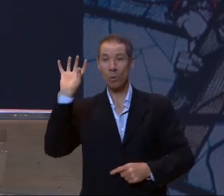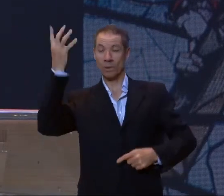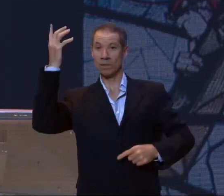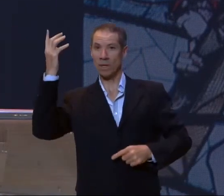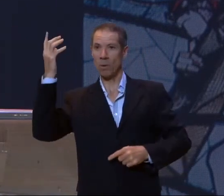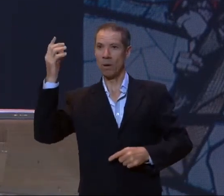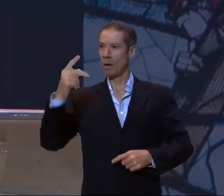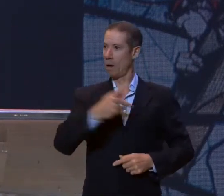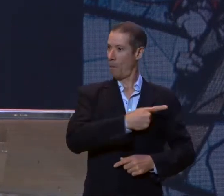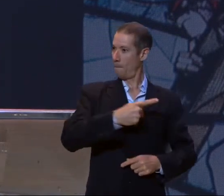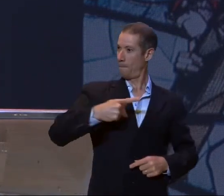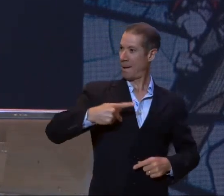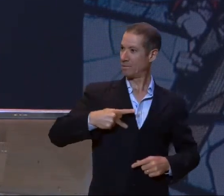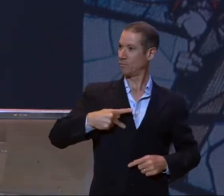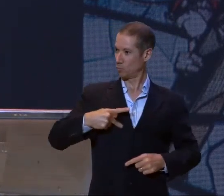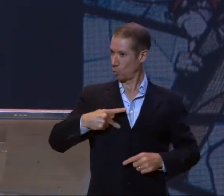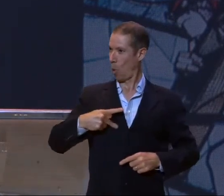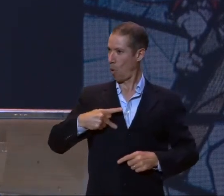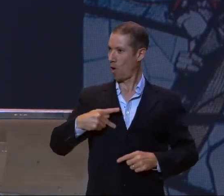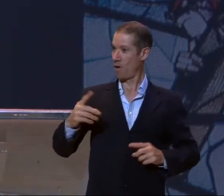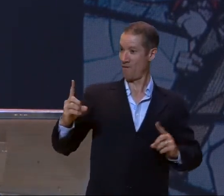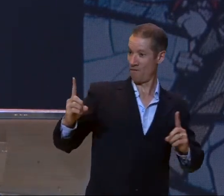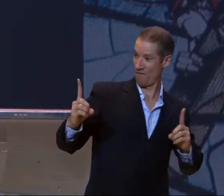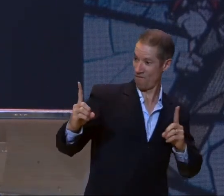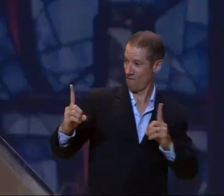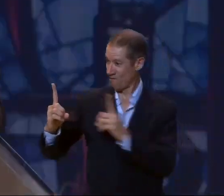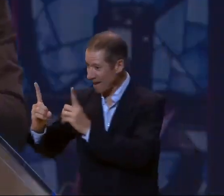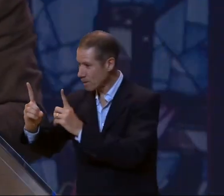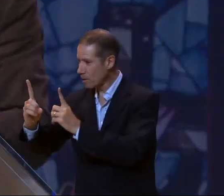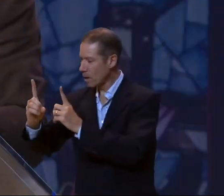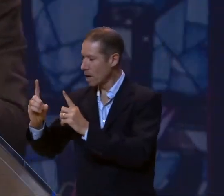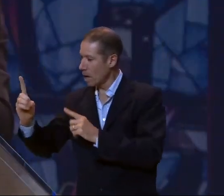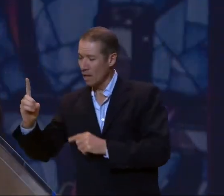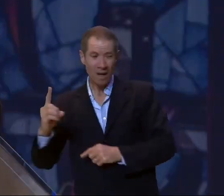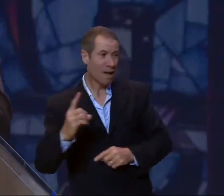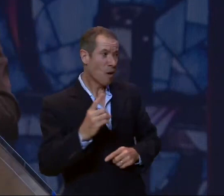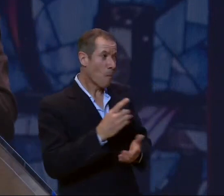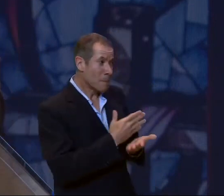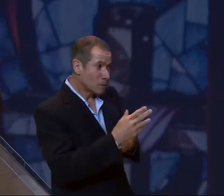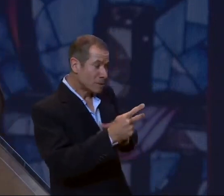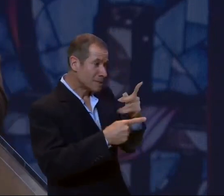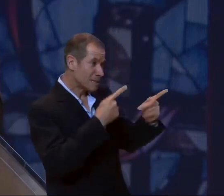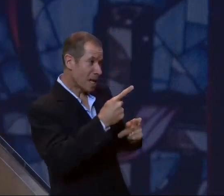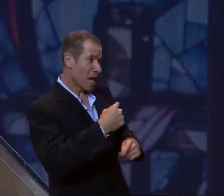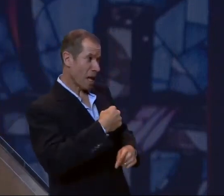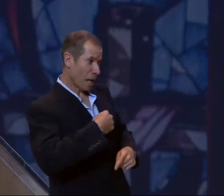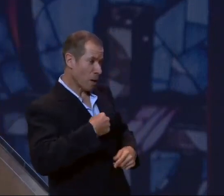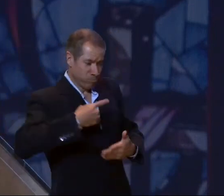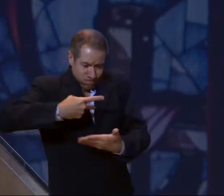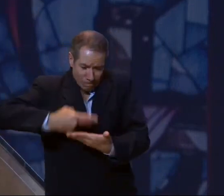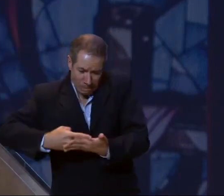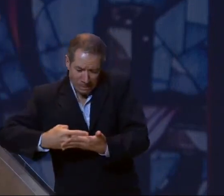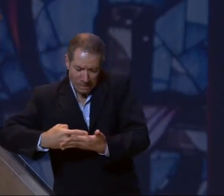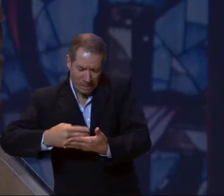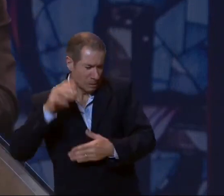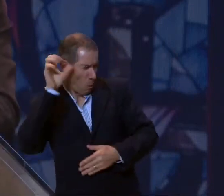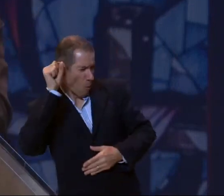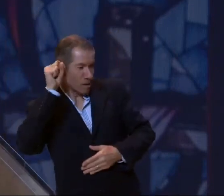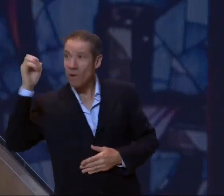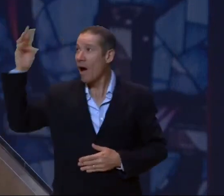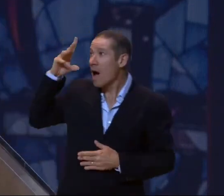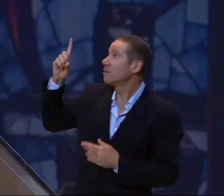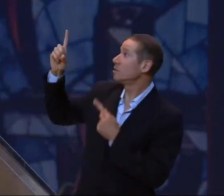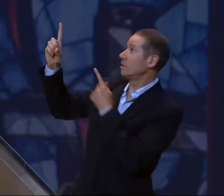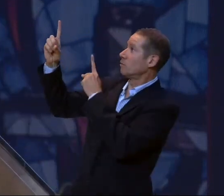Ela chama o pastor, que vem me contar depois. E ela começa a dizer: olha, enquanto eu estava ouvindo sobre a graça de